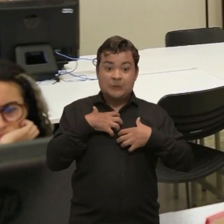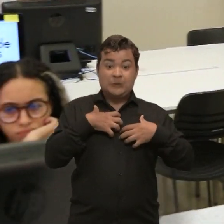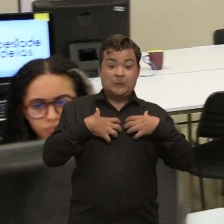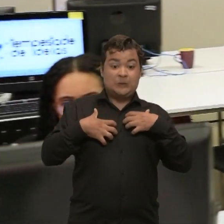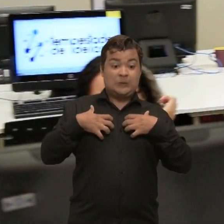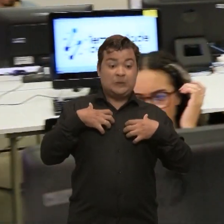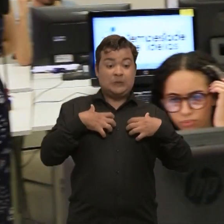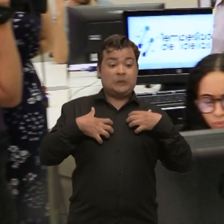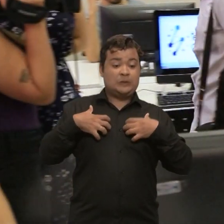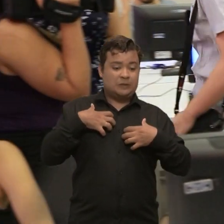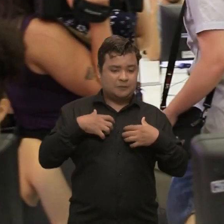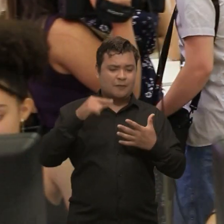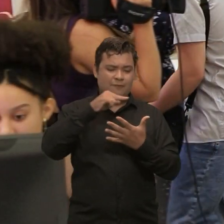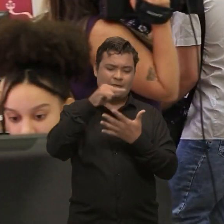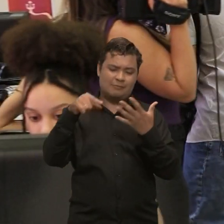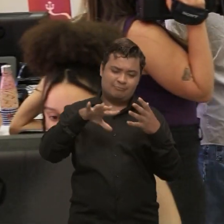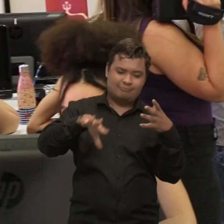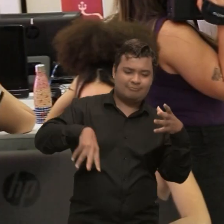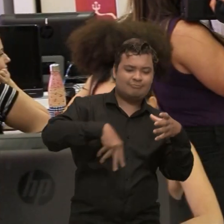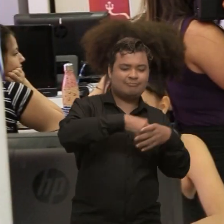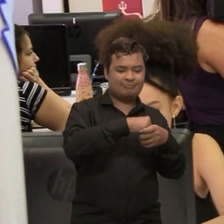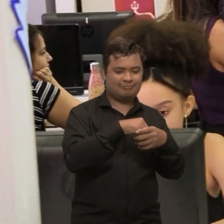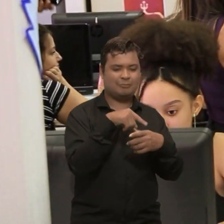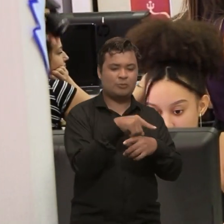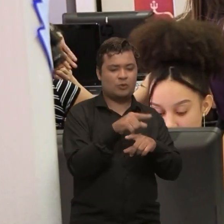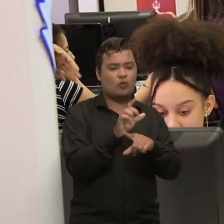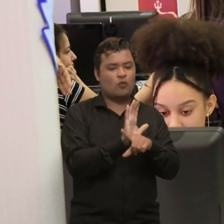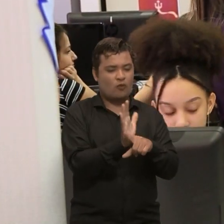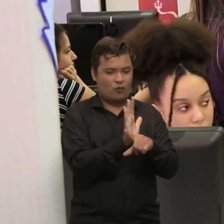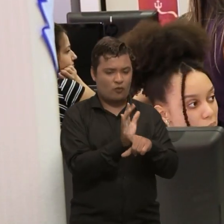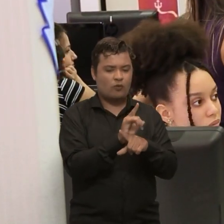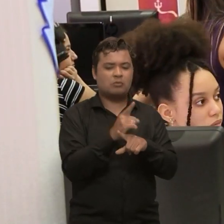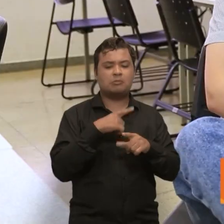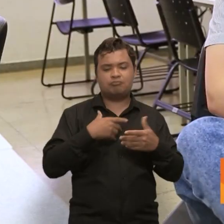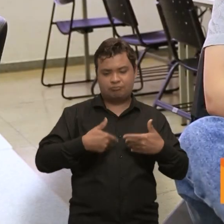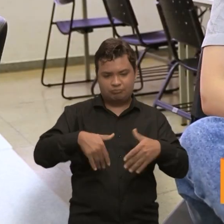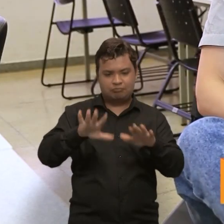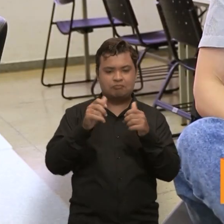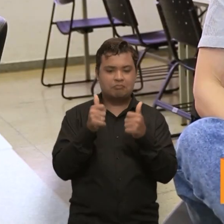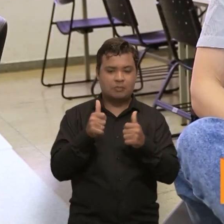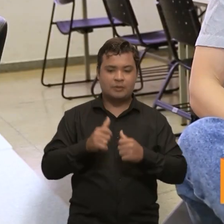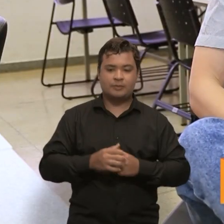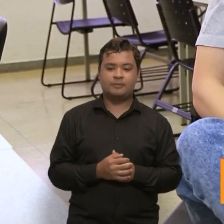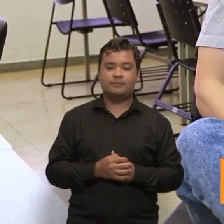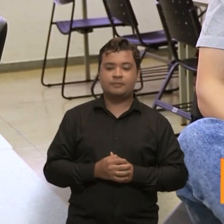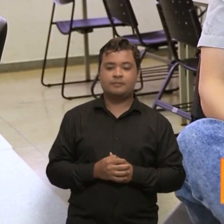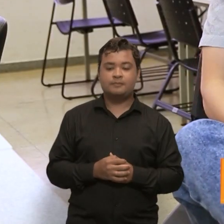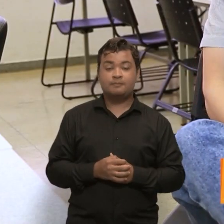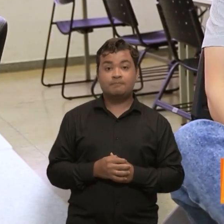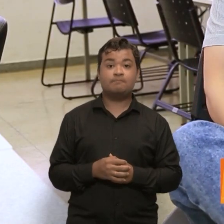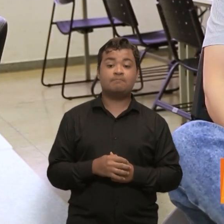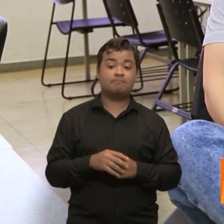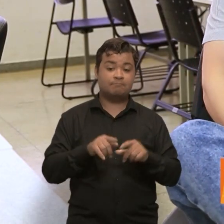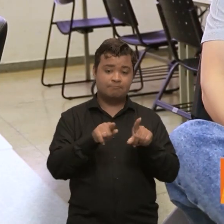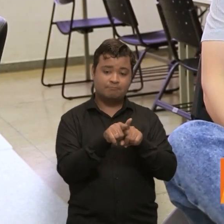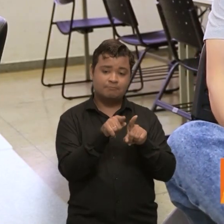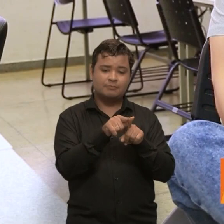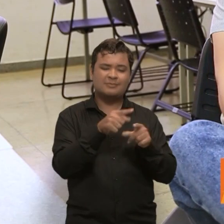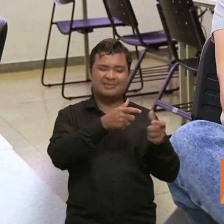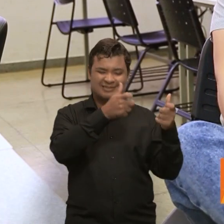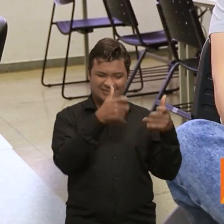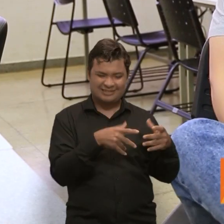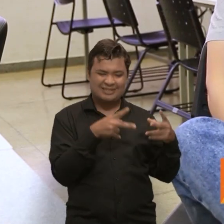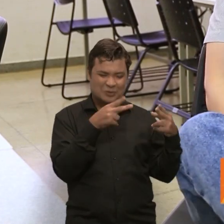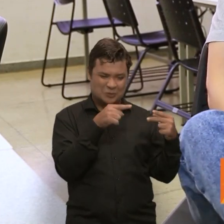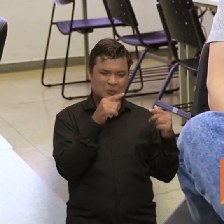isso o nosso curta ele apresenta com muita fluidez. Ela é bem envolvente, como meu colega